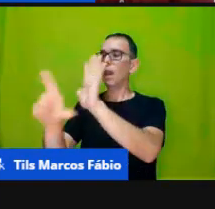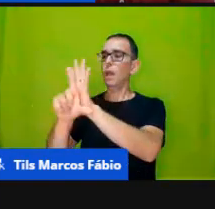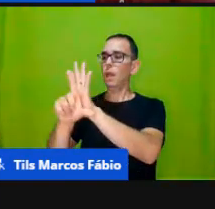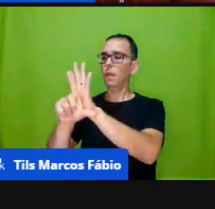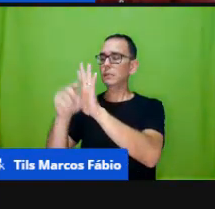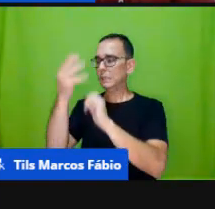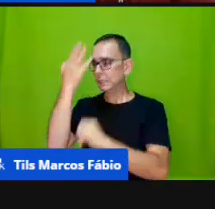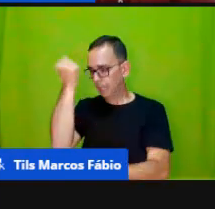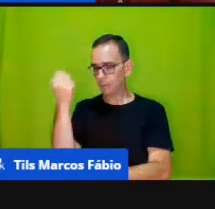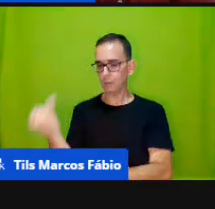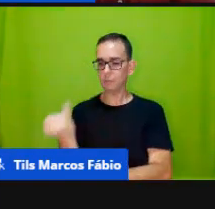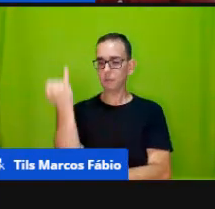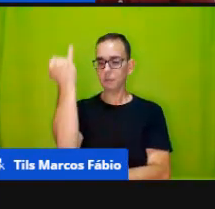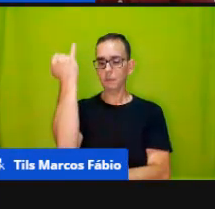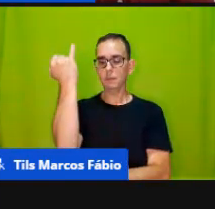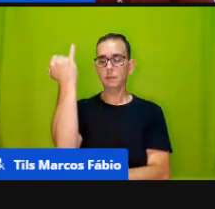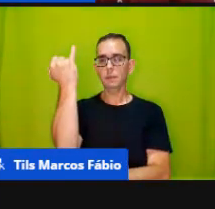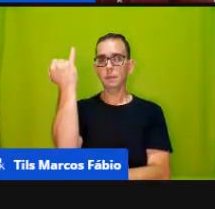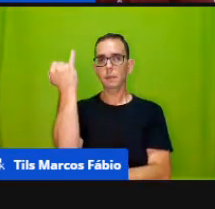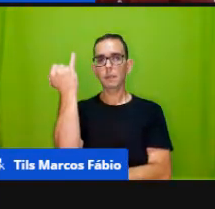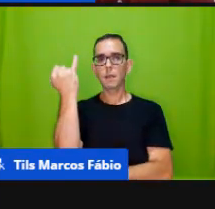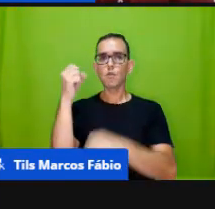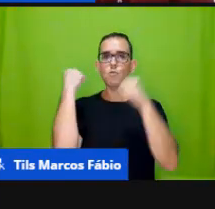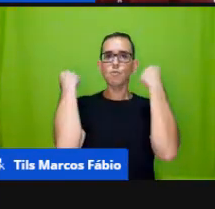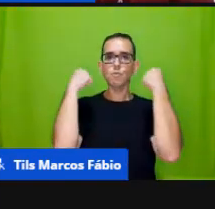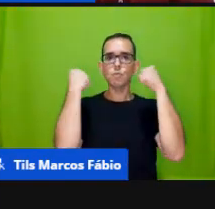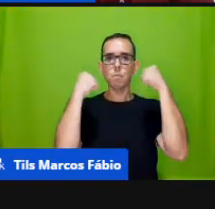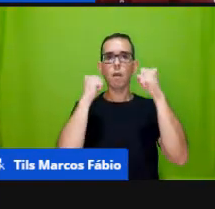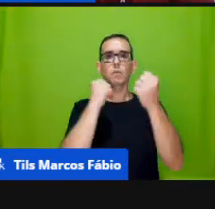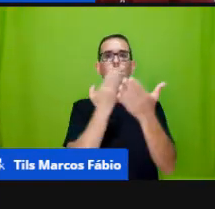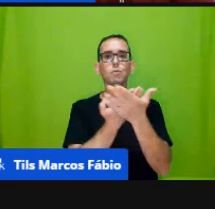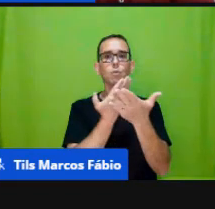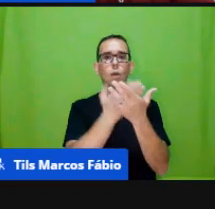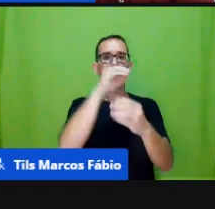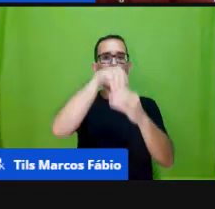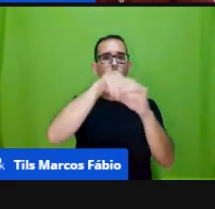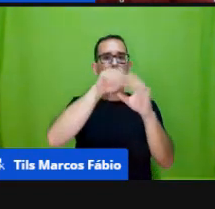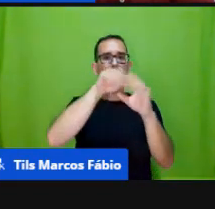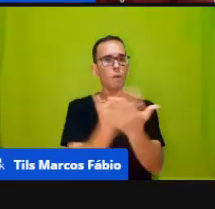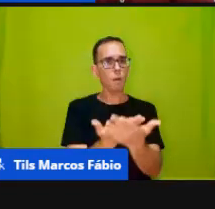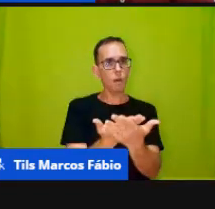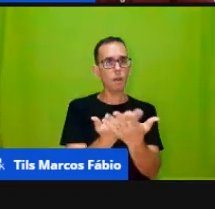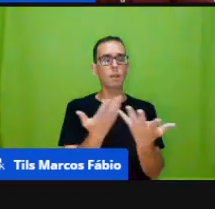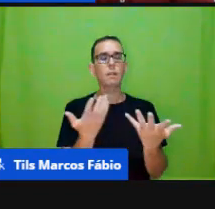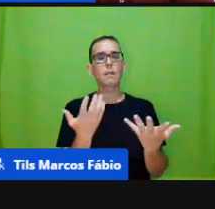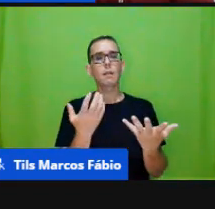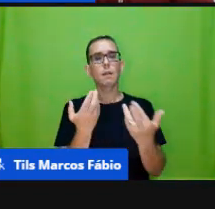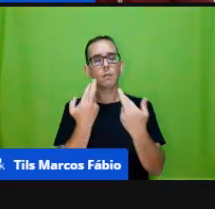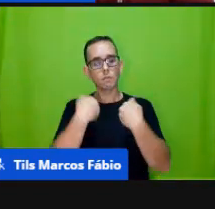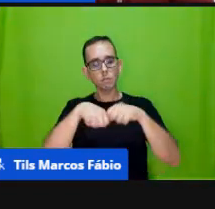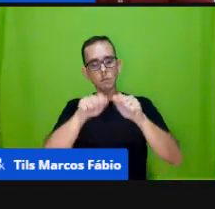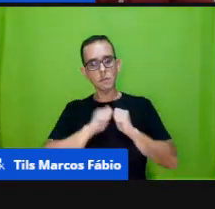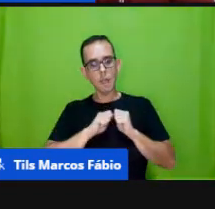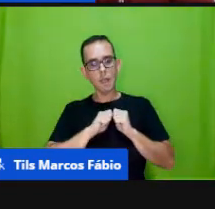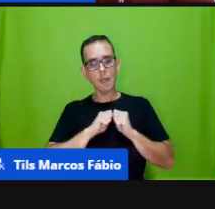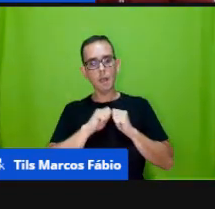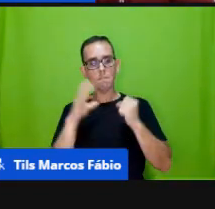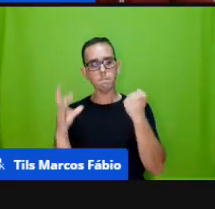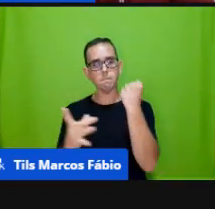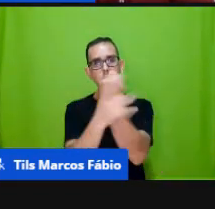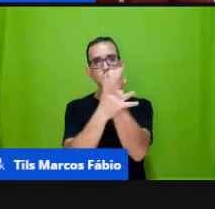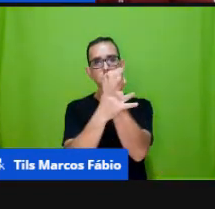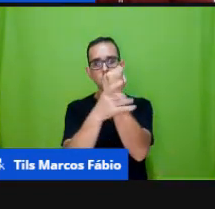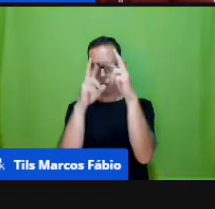importância. Então o esporte escolar praticado no nosso ambiente da escola nos dá essa garantia de que o